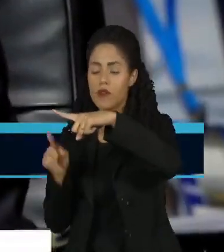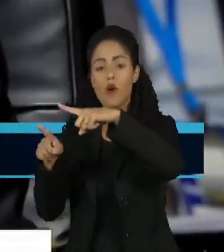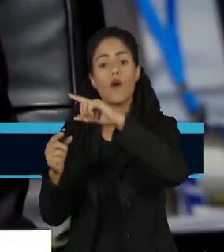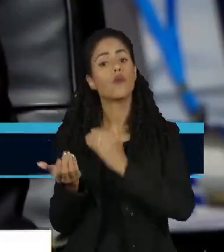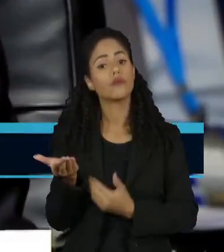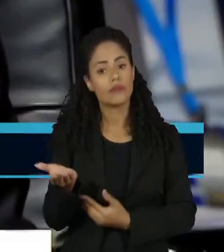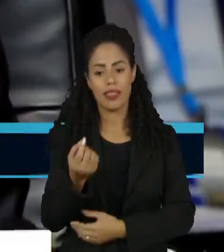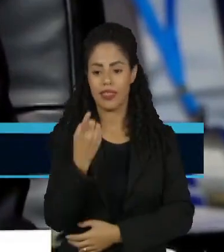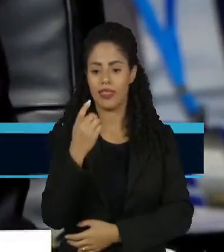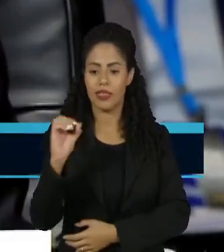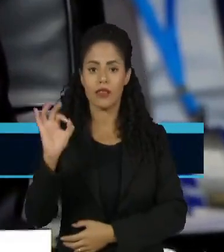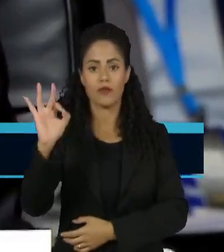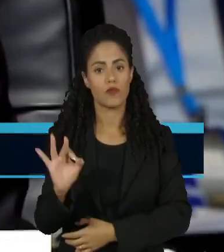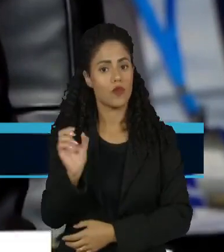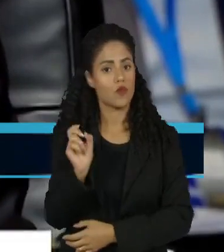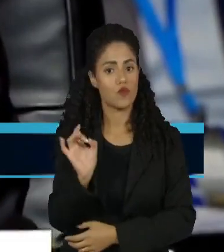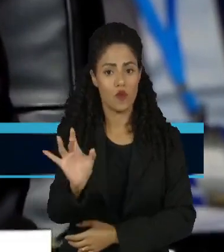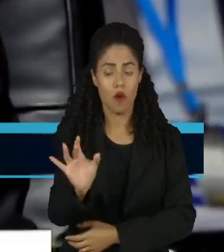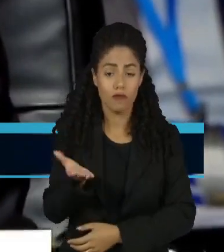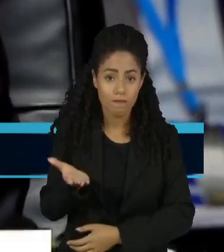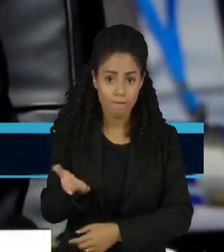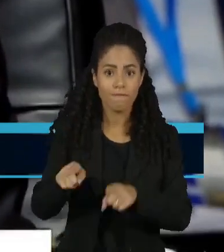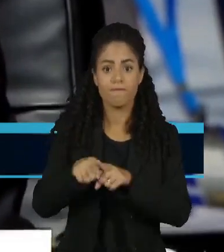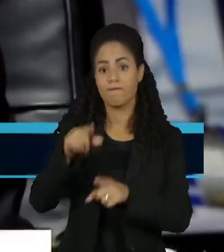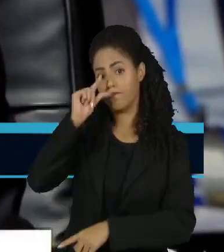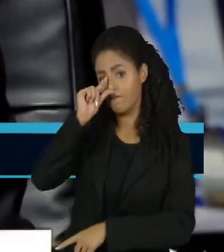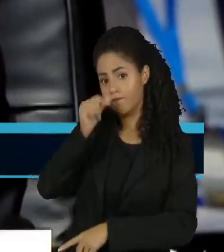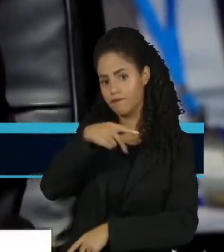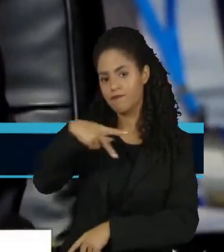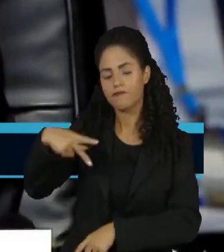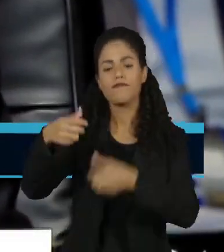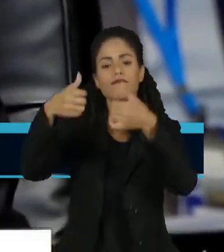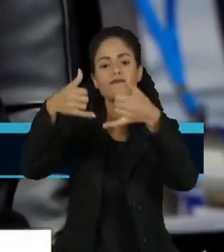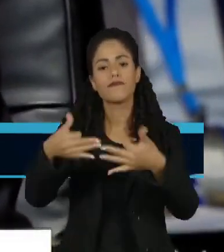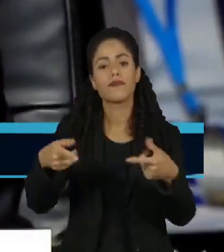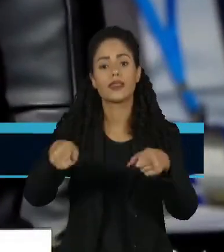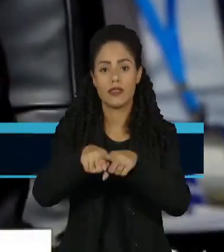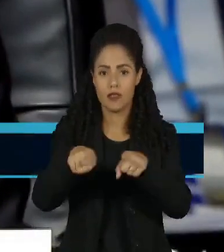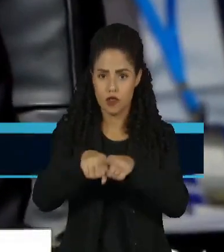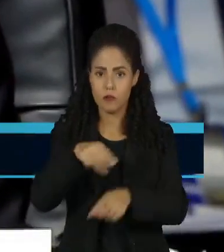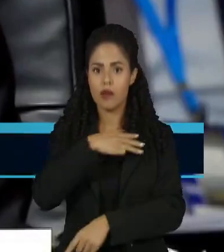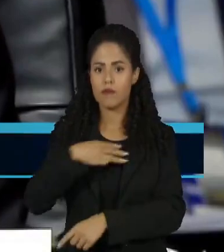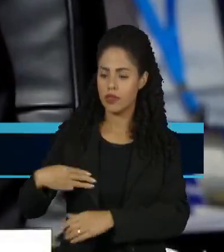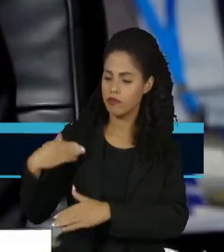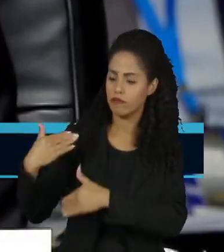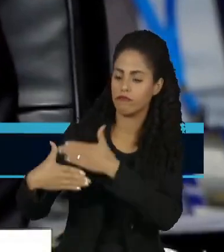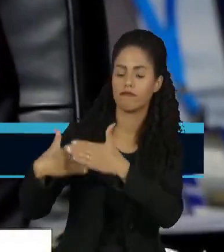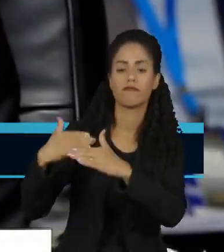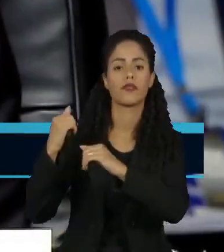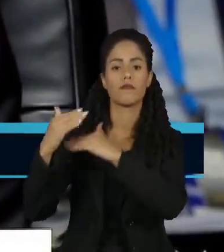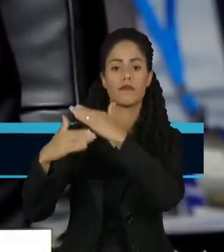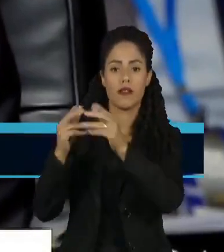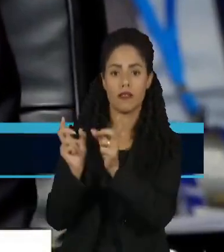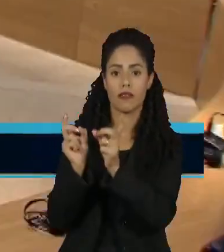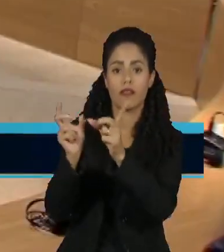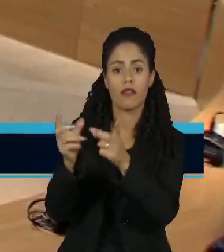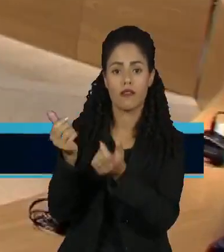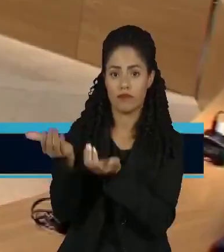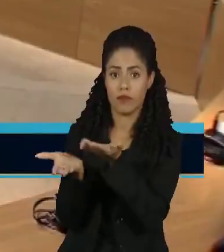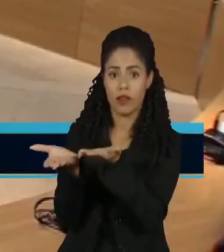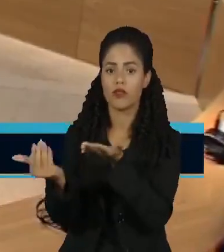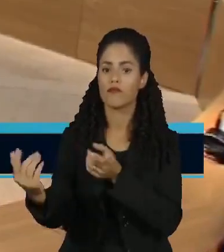apenas 10%. O vice-presidente, que também é ministro do Desenvolvimento, Indústria, Comércio e